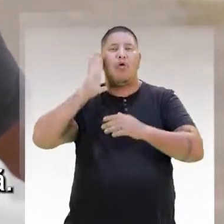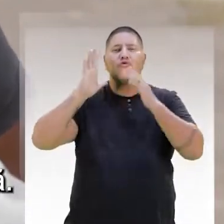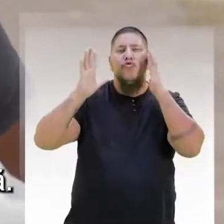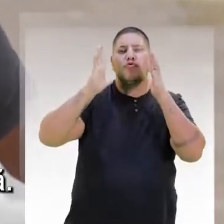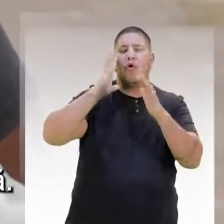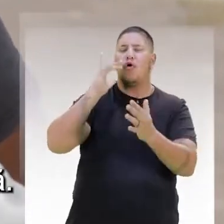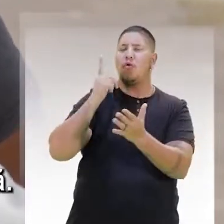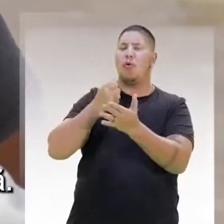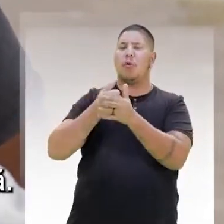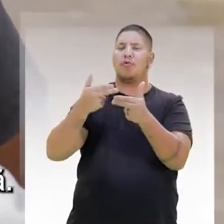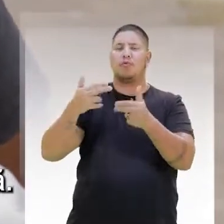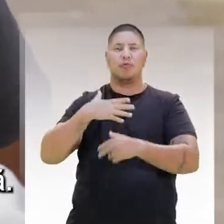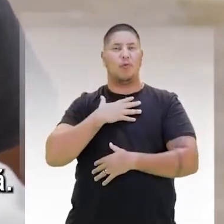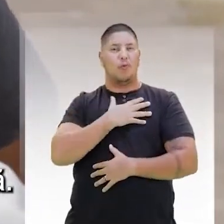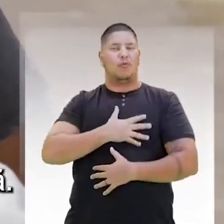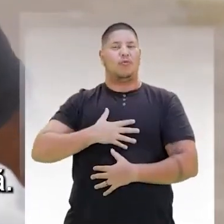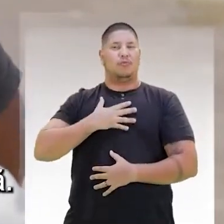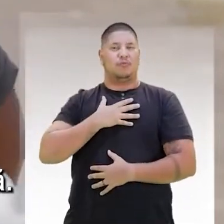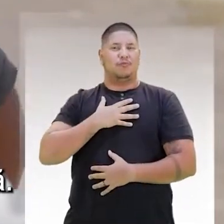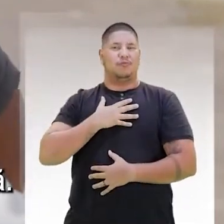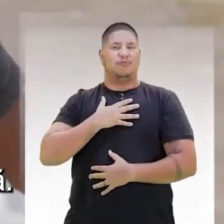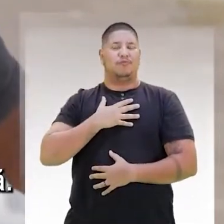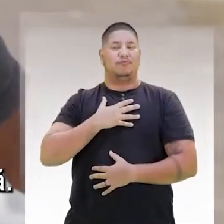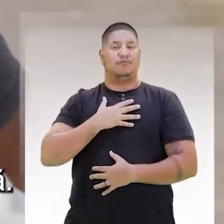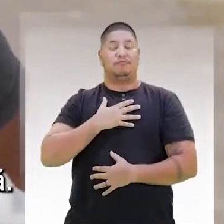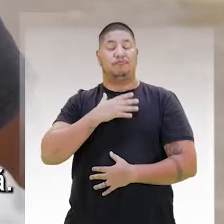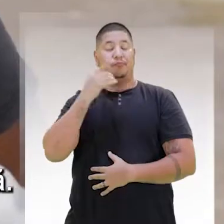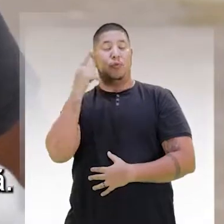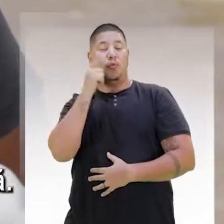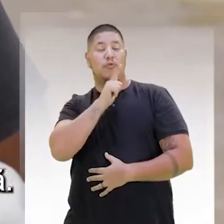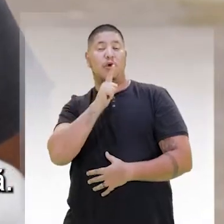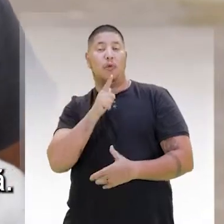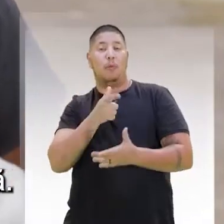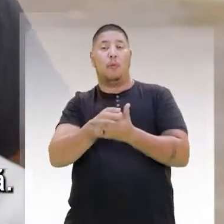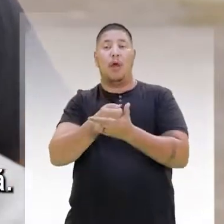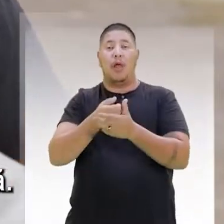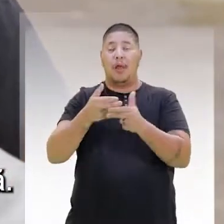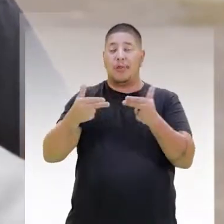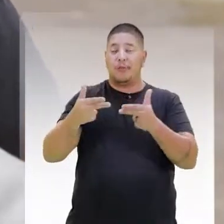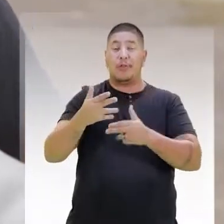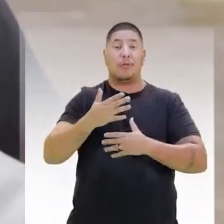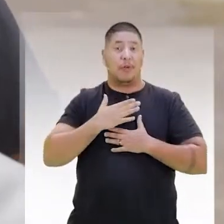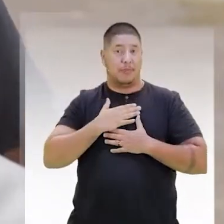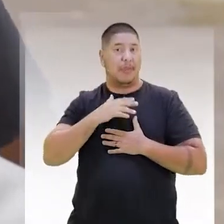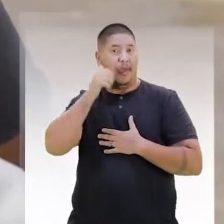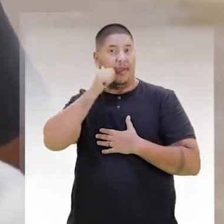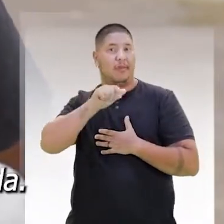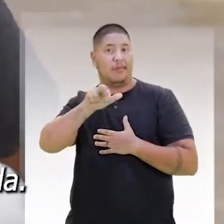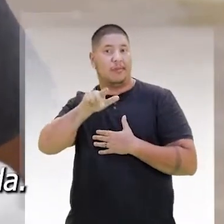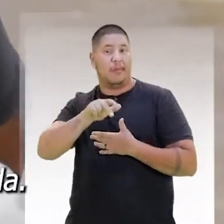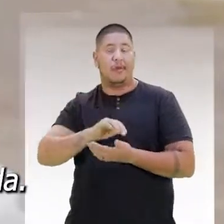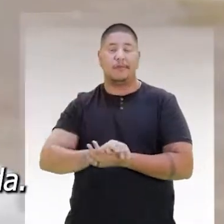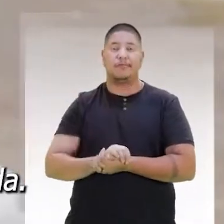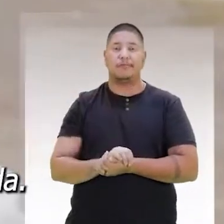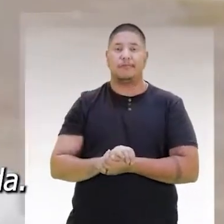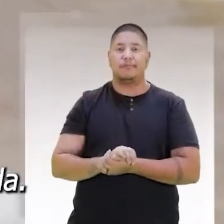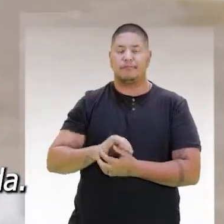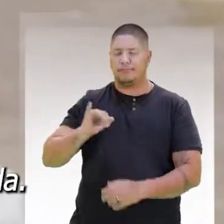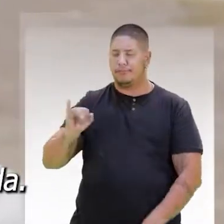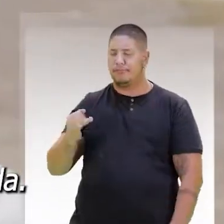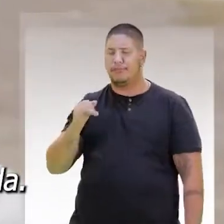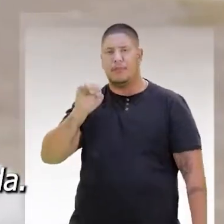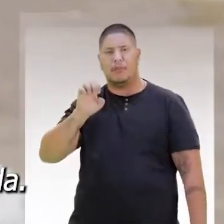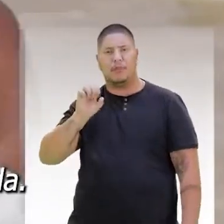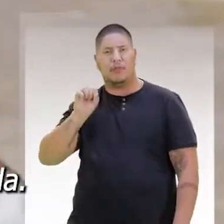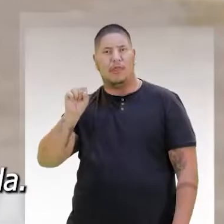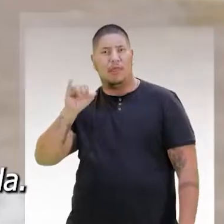que eu mais gosto, poder comprar as coisas para minha irmã. Jéssica tem deficiência